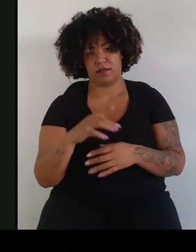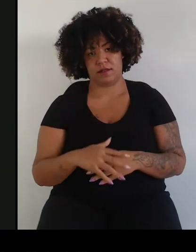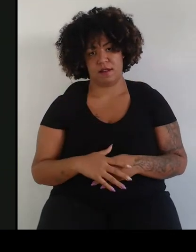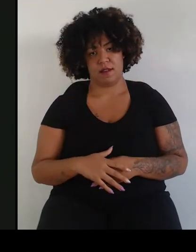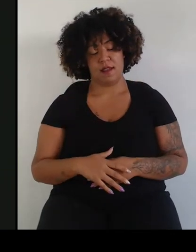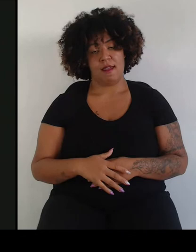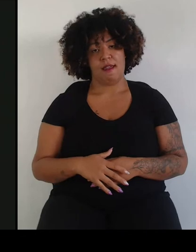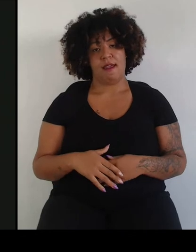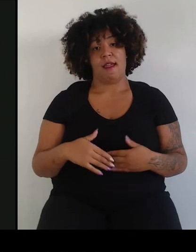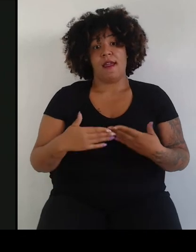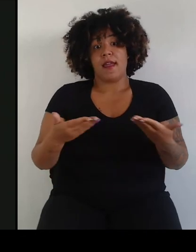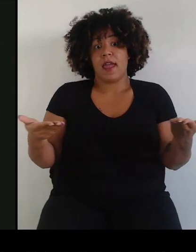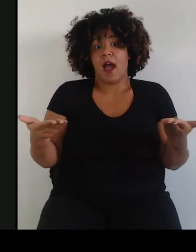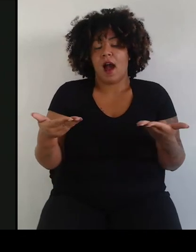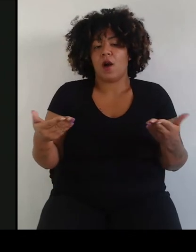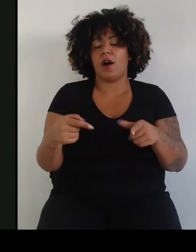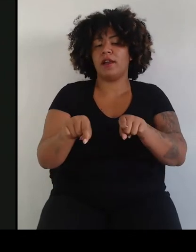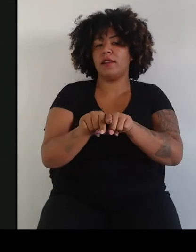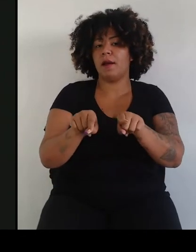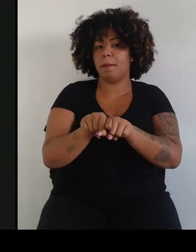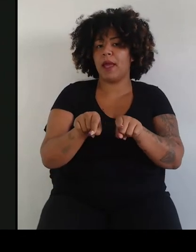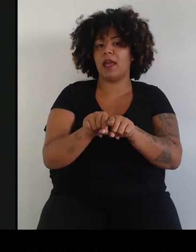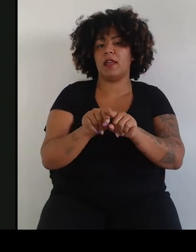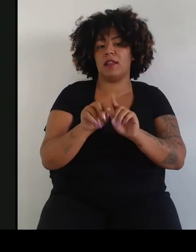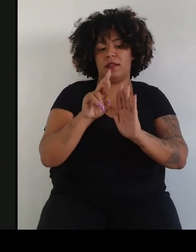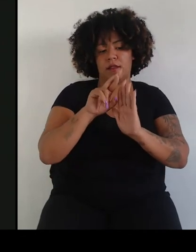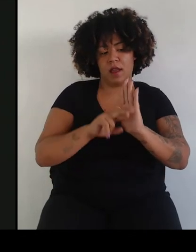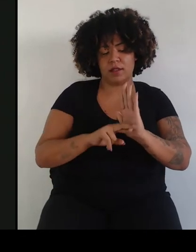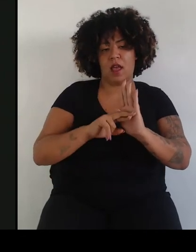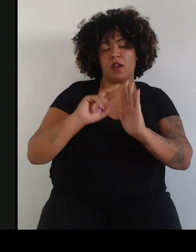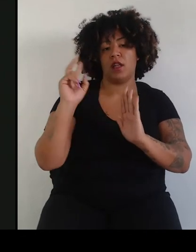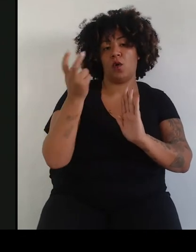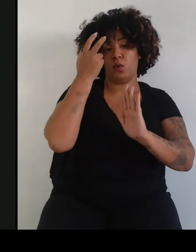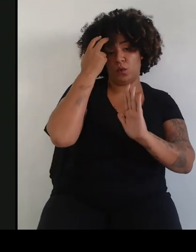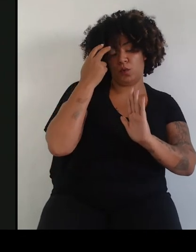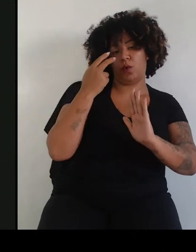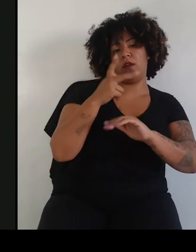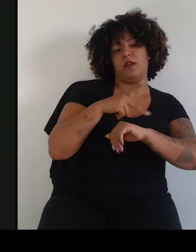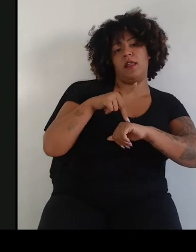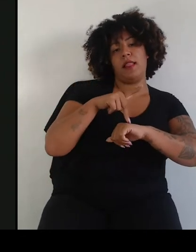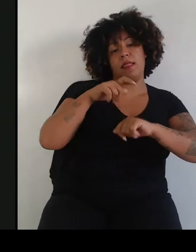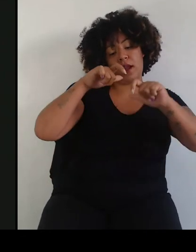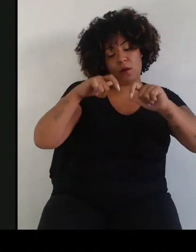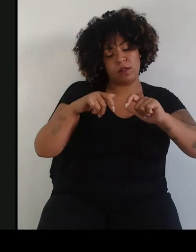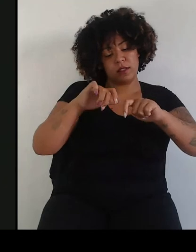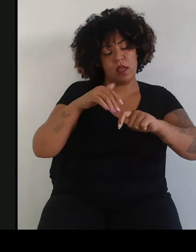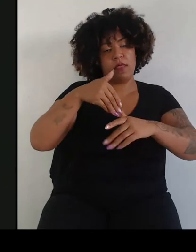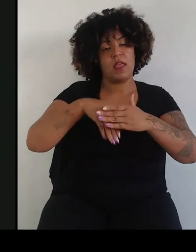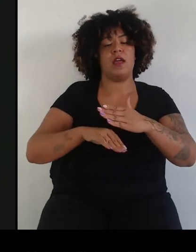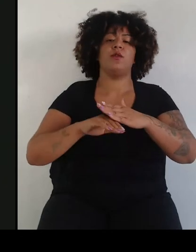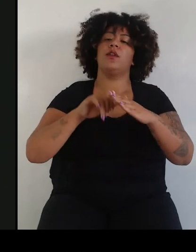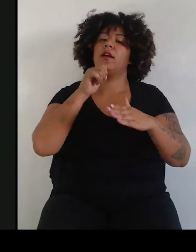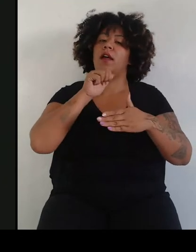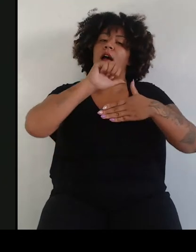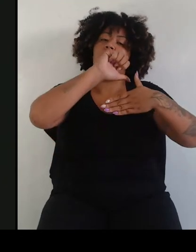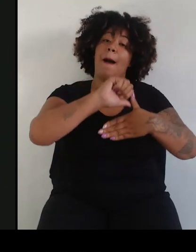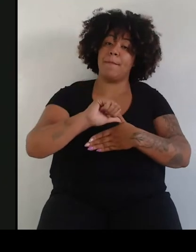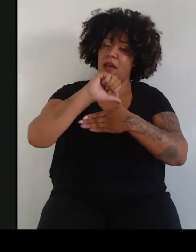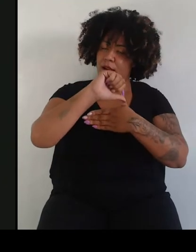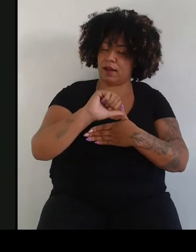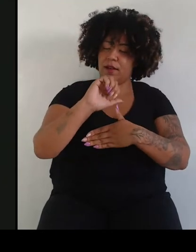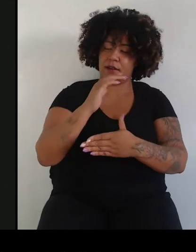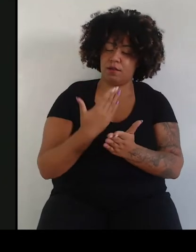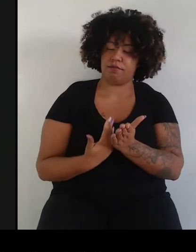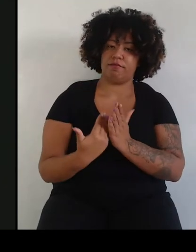europeia de representação do canibalismo nas Américas começaram por Hans staden que